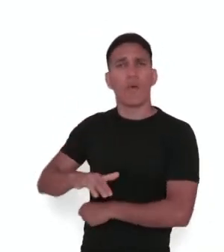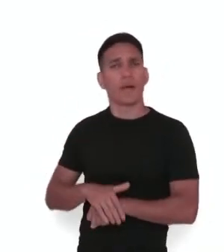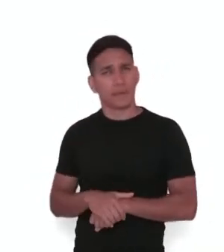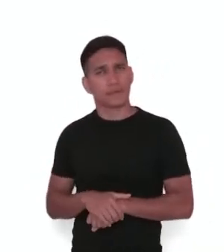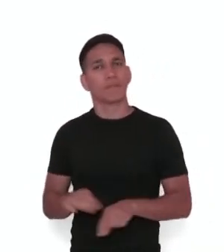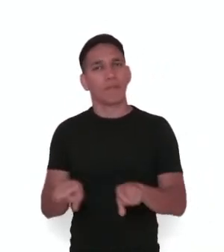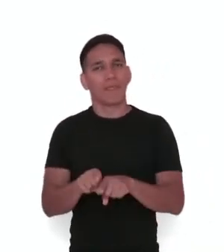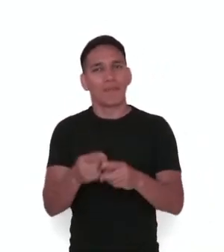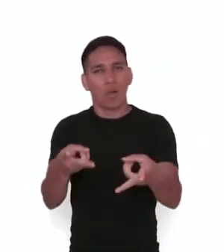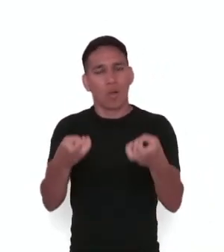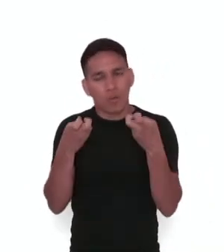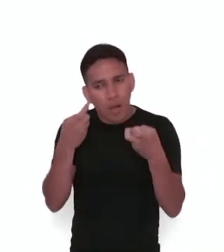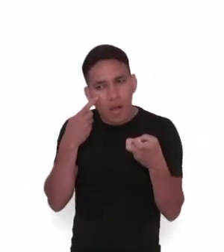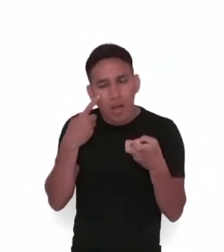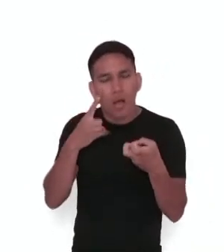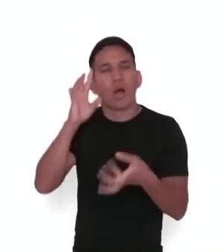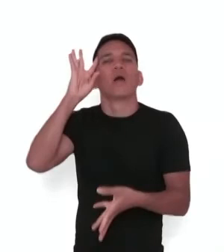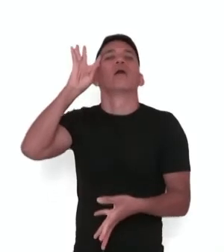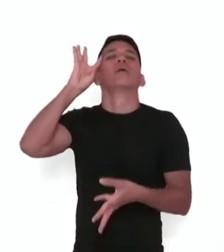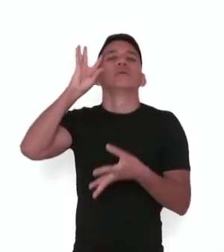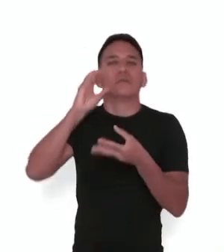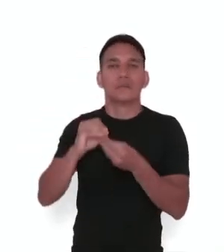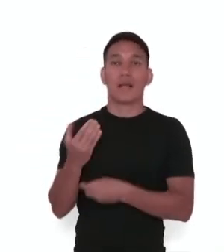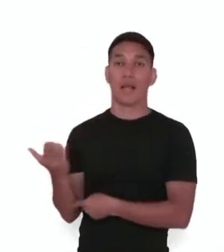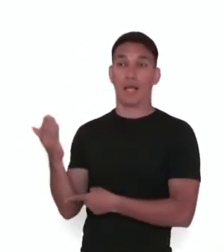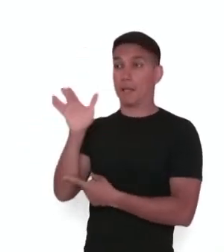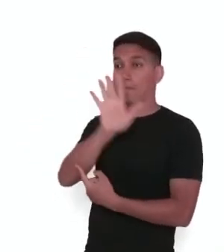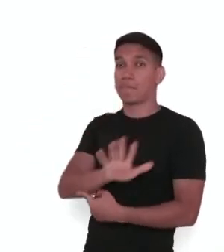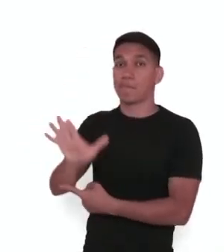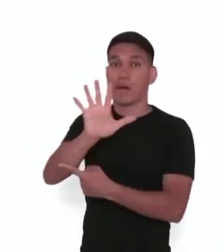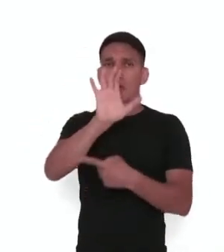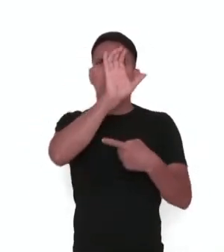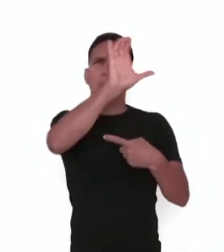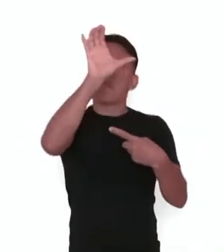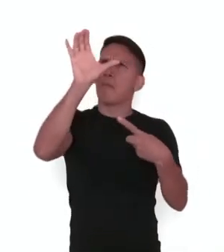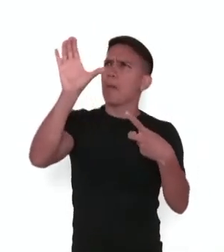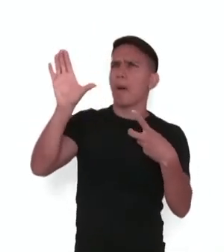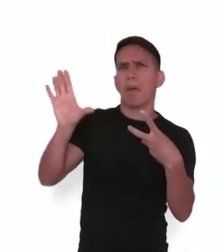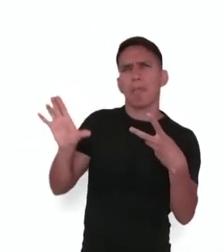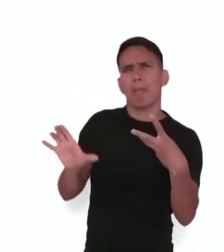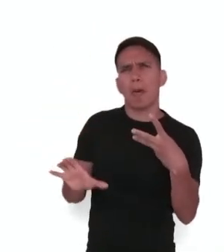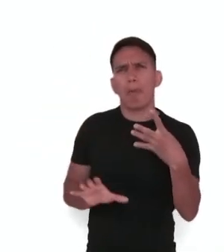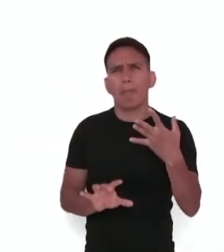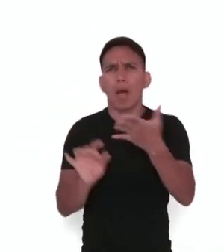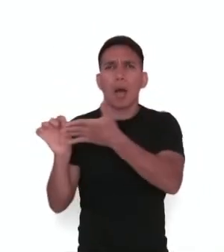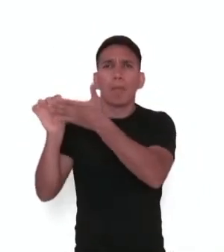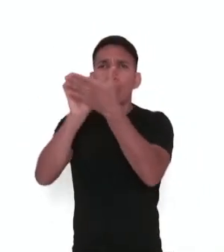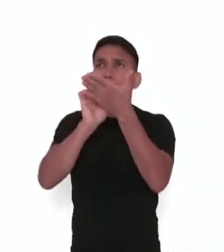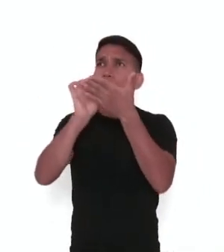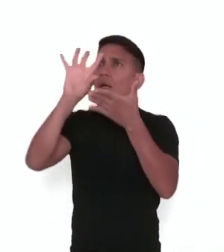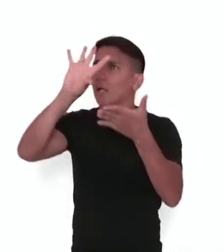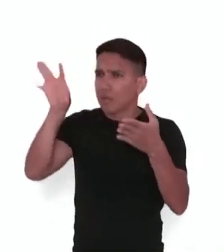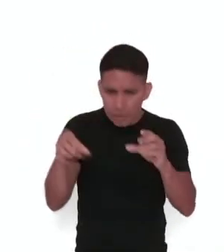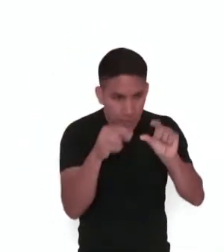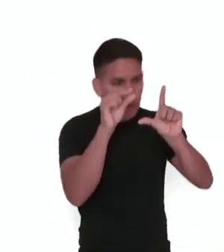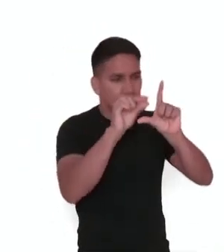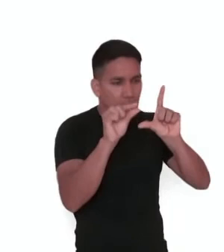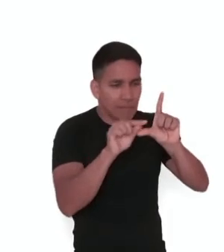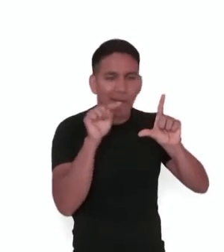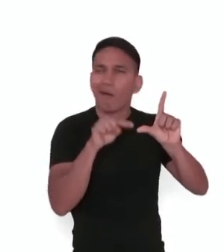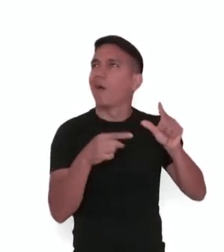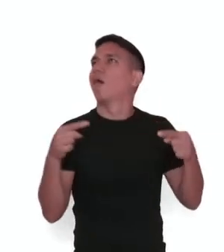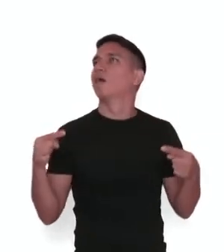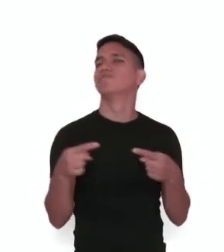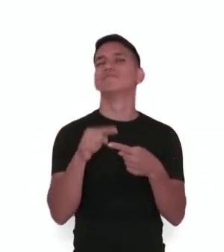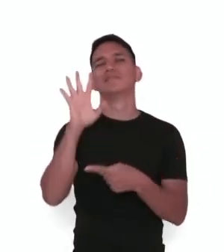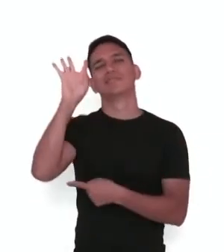começo a entender que esses símbolos espalhados pelo mapa todo, eu consigo enxergar aqui pela